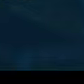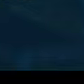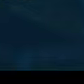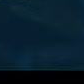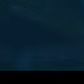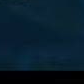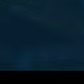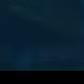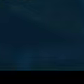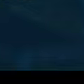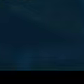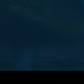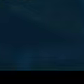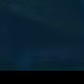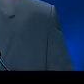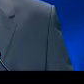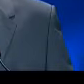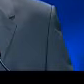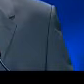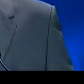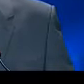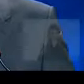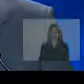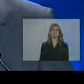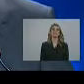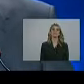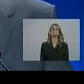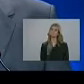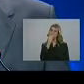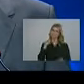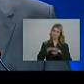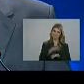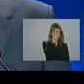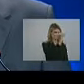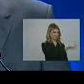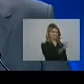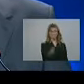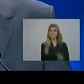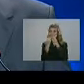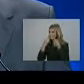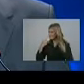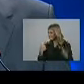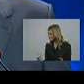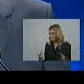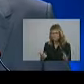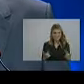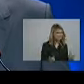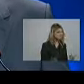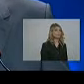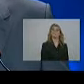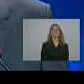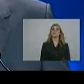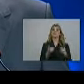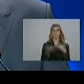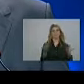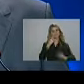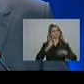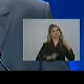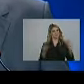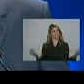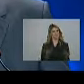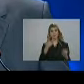hashtag DebateBandRio. Boa noite a todos os candidatos, boa sorte. Boa noite. Obrigado. Iniciando então o debate de hoje,